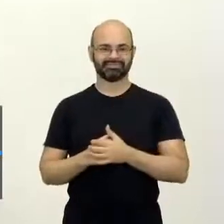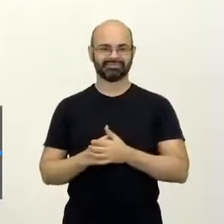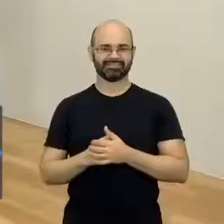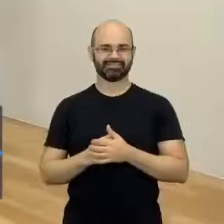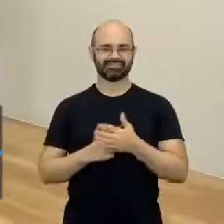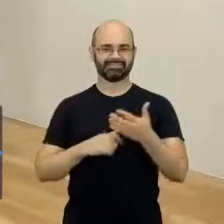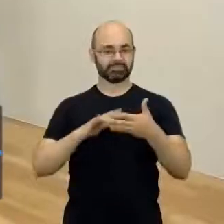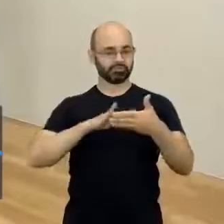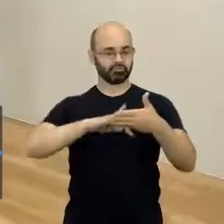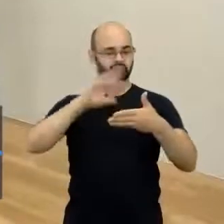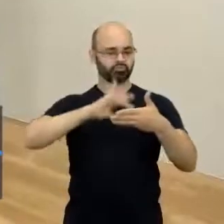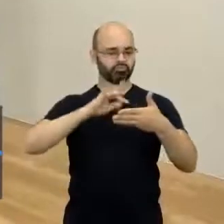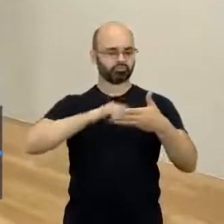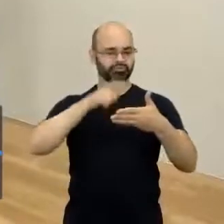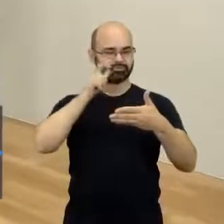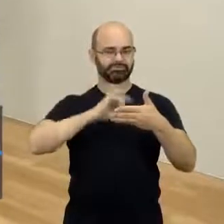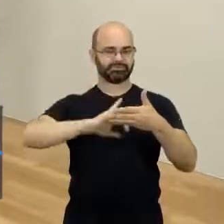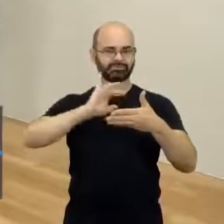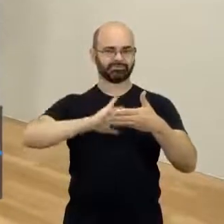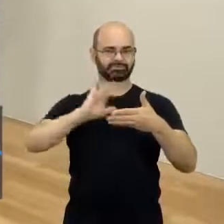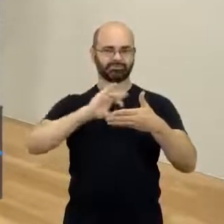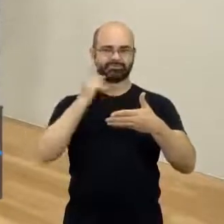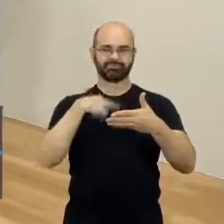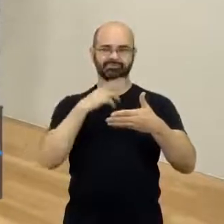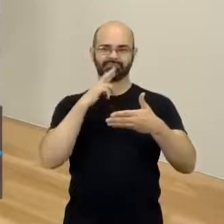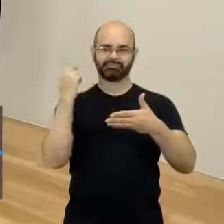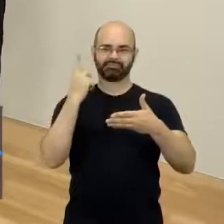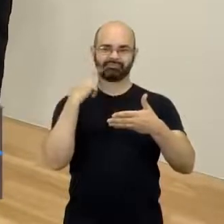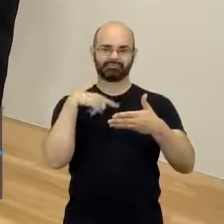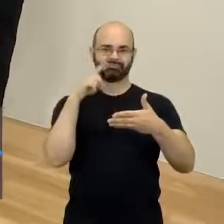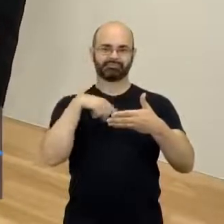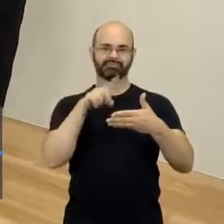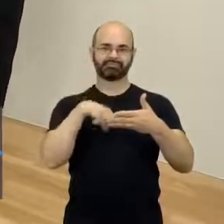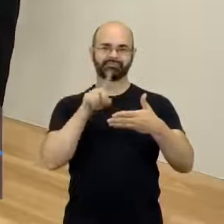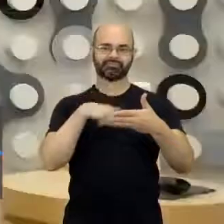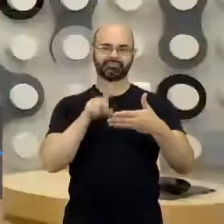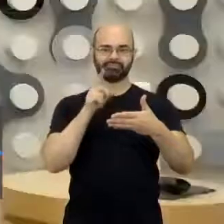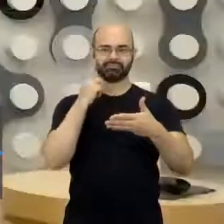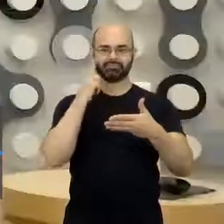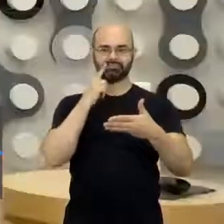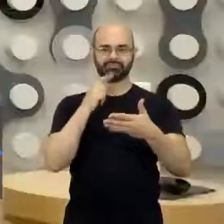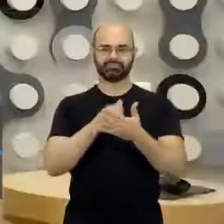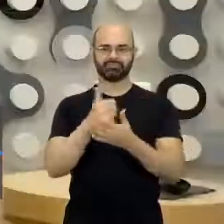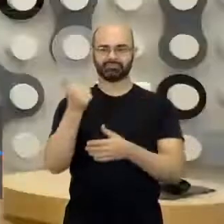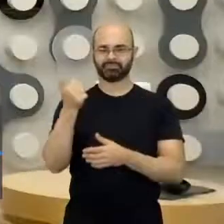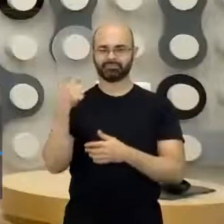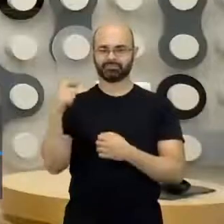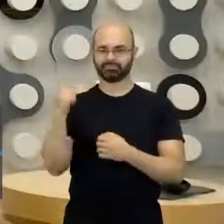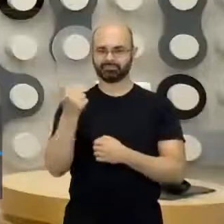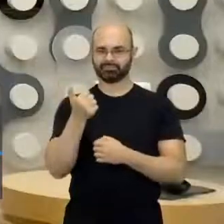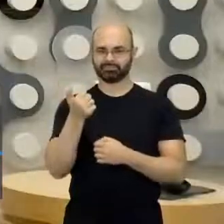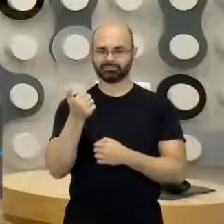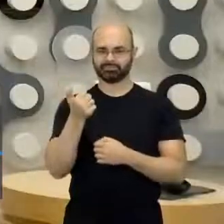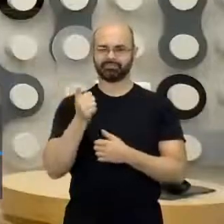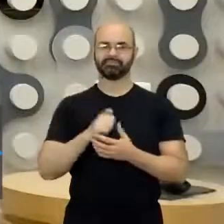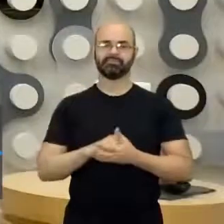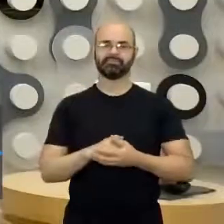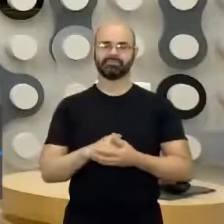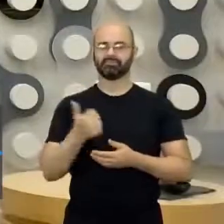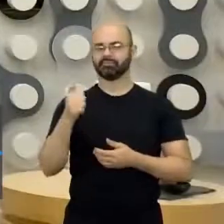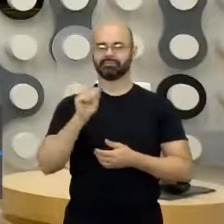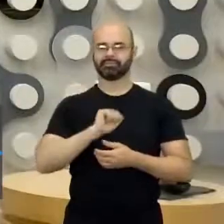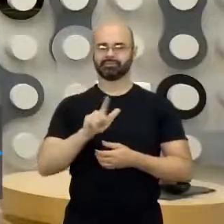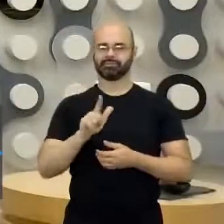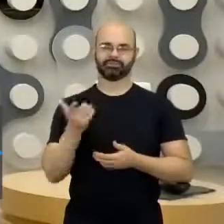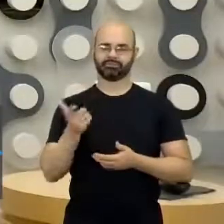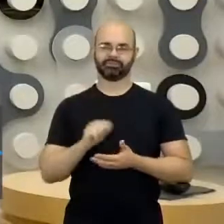Chegou umas coisas bem interessantes aqui, ó. Eu vou pegar a primeira resposta. A gente vai ter que vender uma caneta. Caneta. Pode ser uma caneta azul